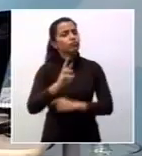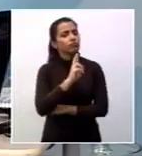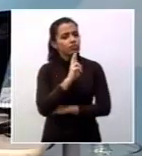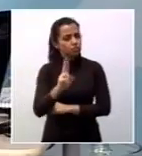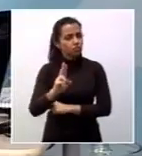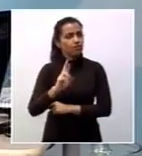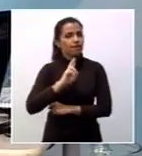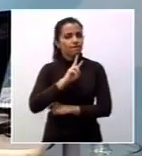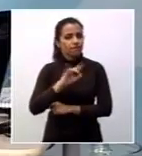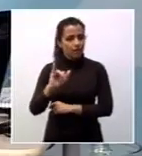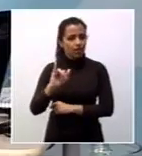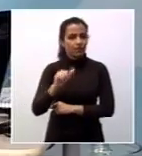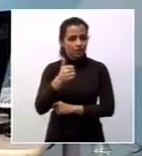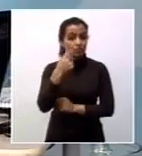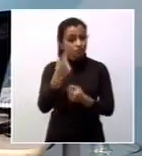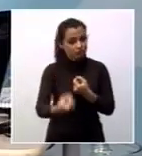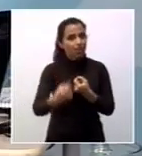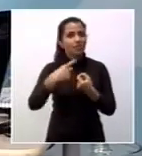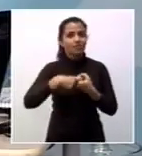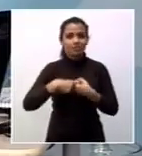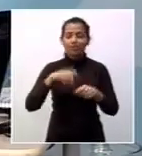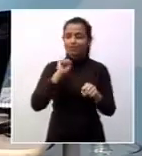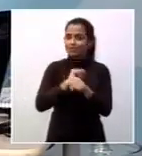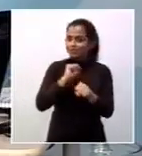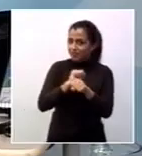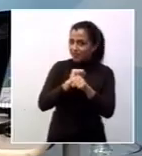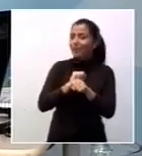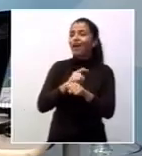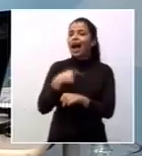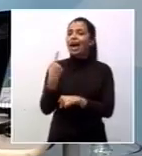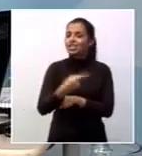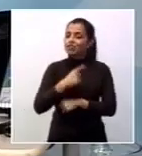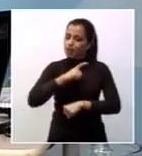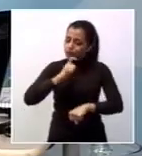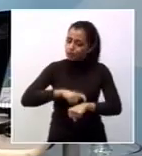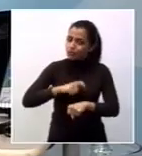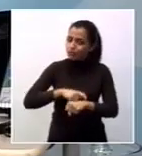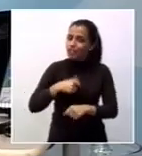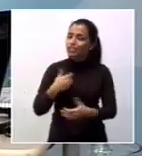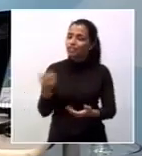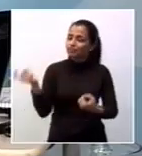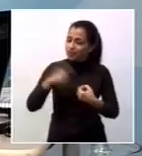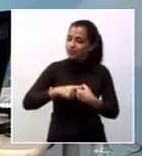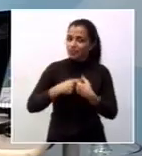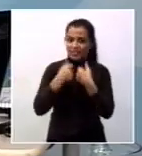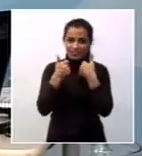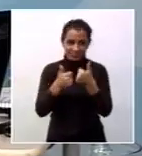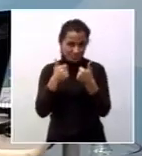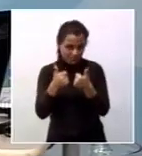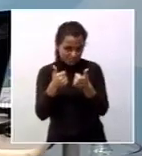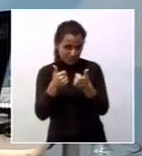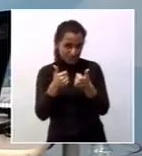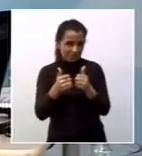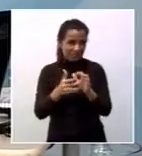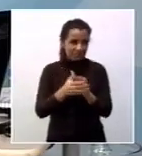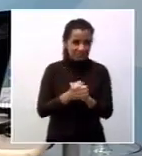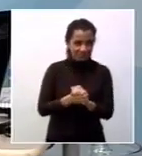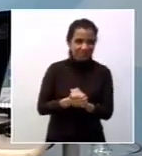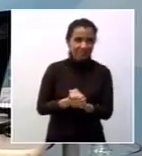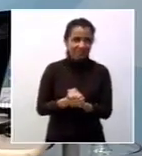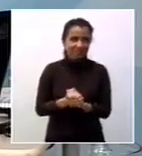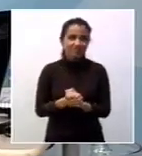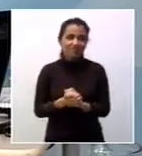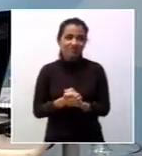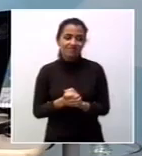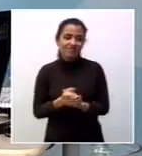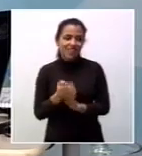responde. Nós voltaremos. Quando vocês menos esperarem, estaremos novamente aqui. Nós voltaremos. Aquele, né,